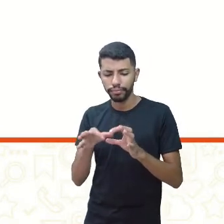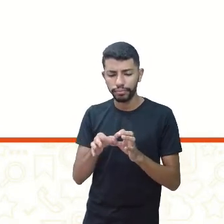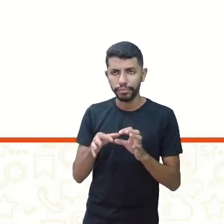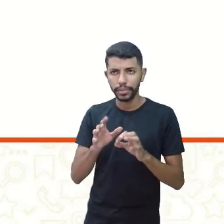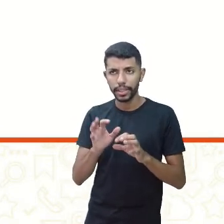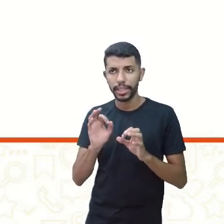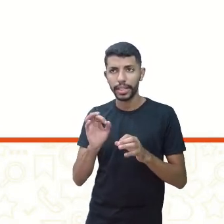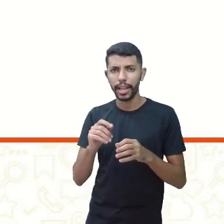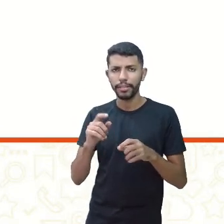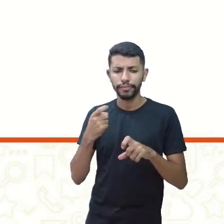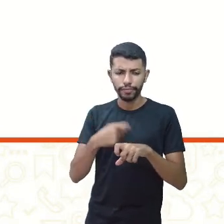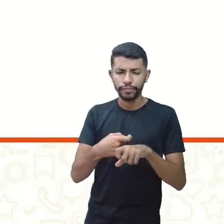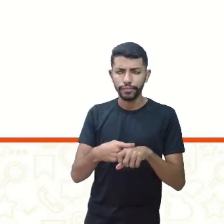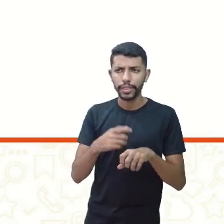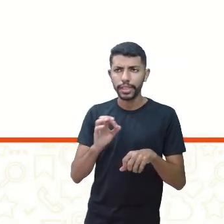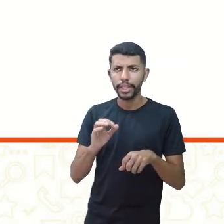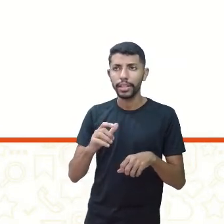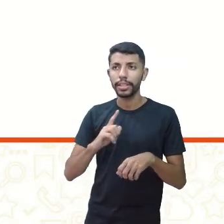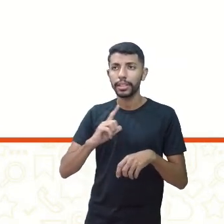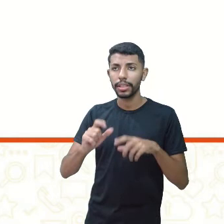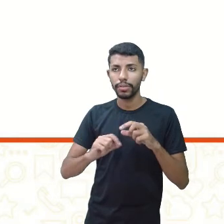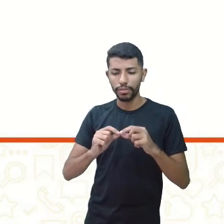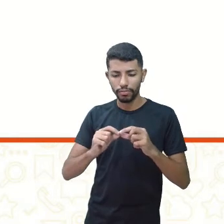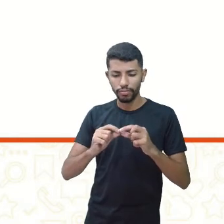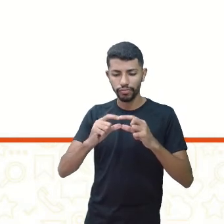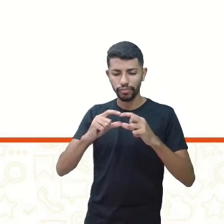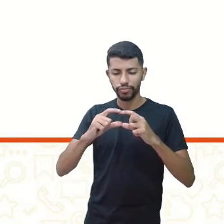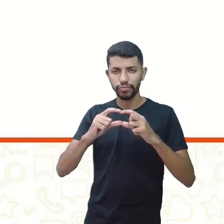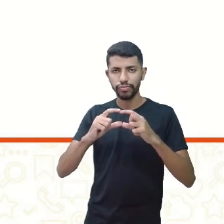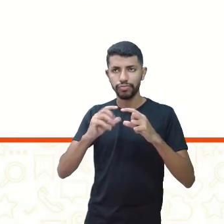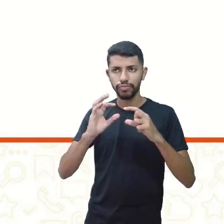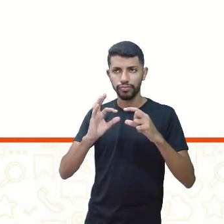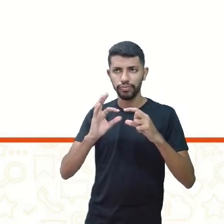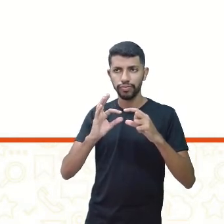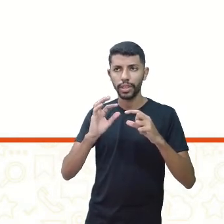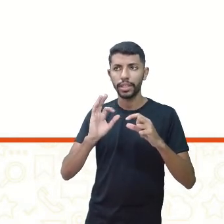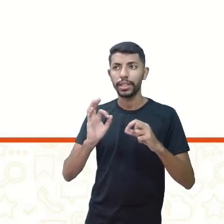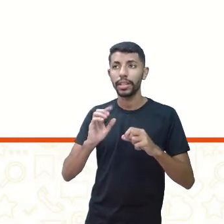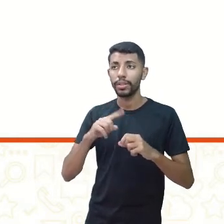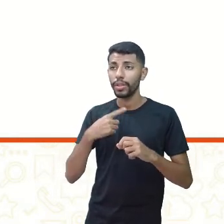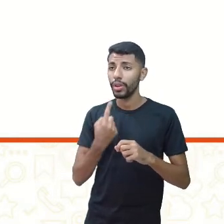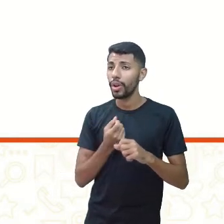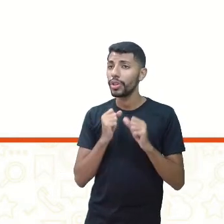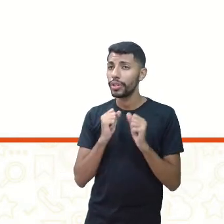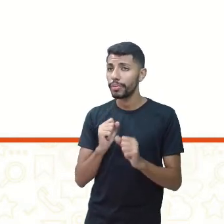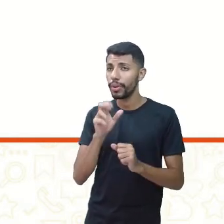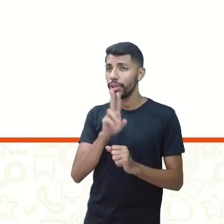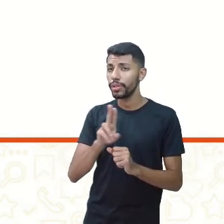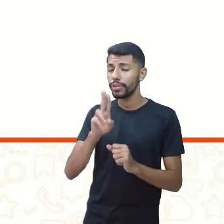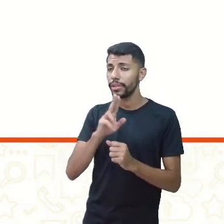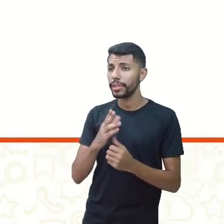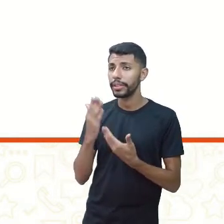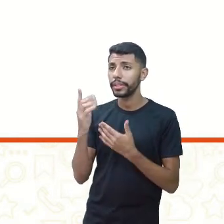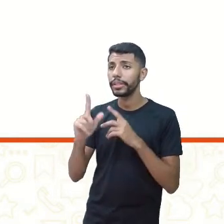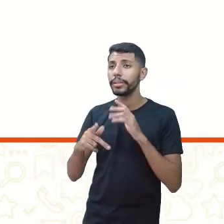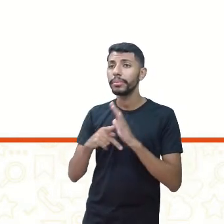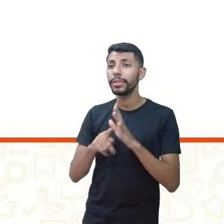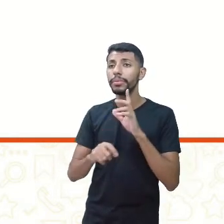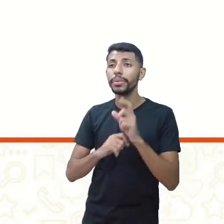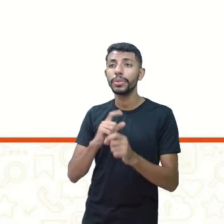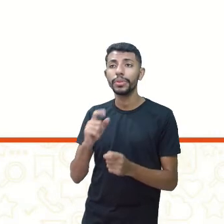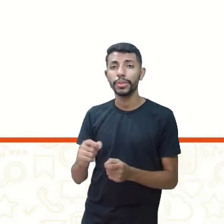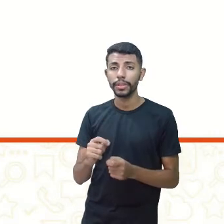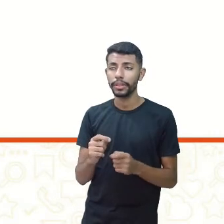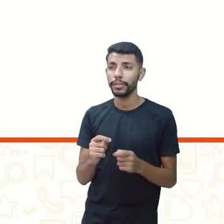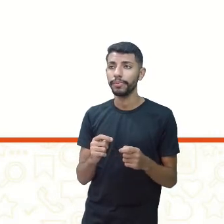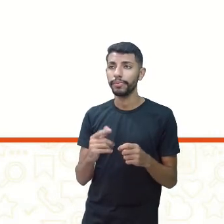um quebra-cabeça com uma espessura bem delimitada, a gente pode trabalhar com planejamento de ações. Então, quando